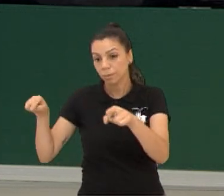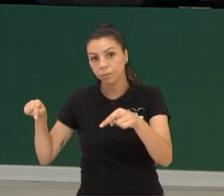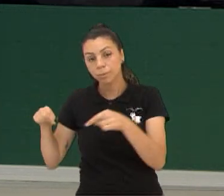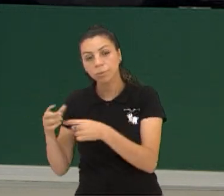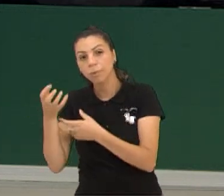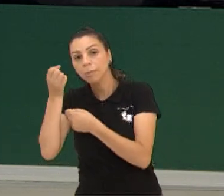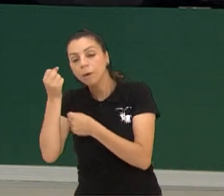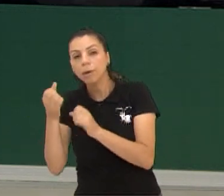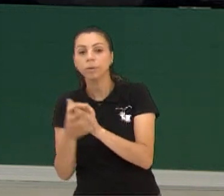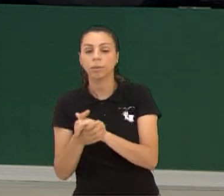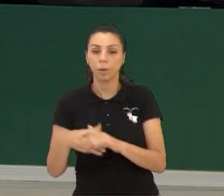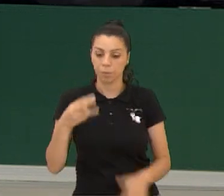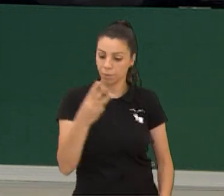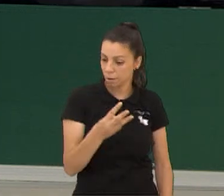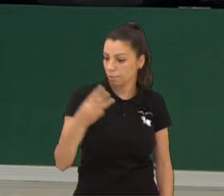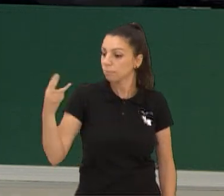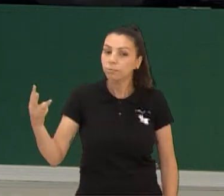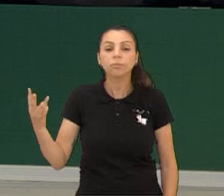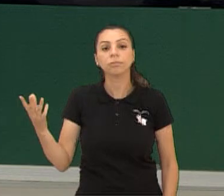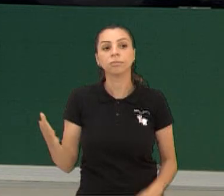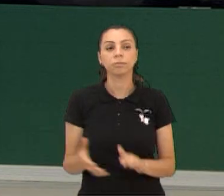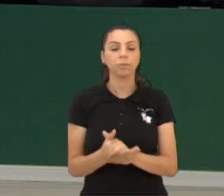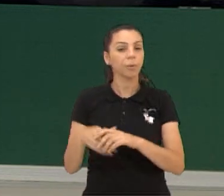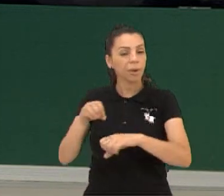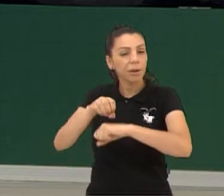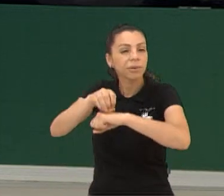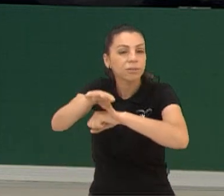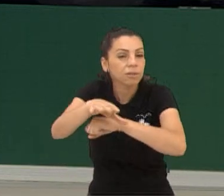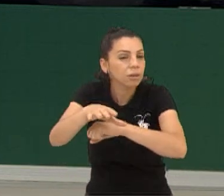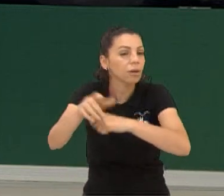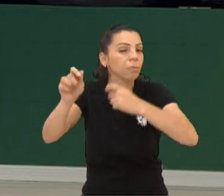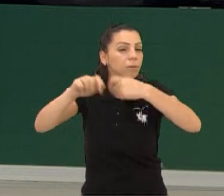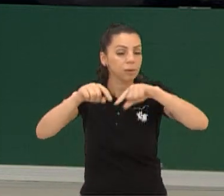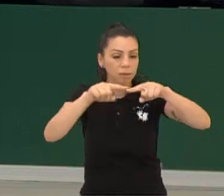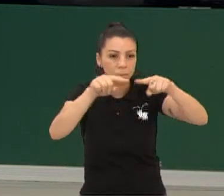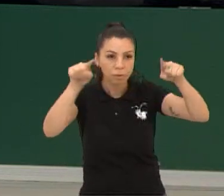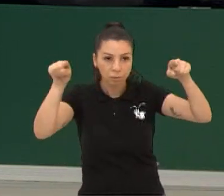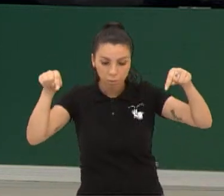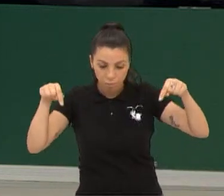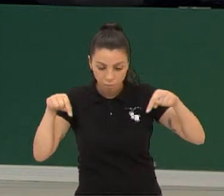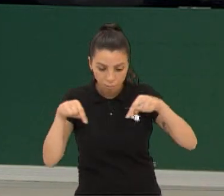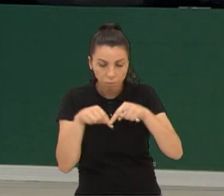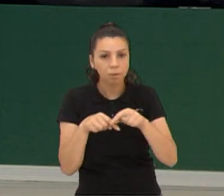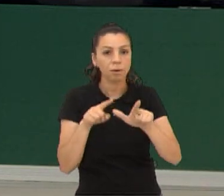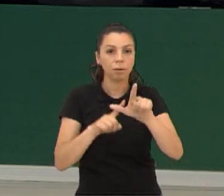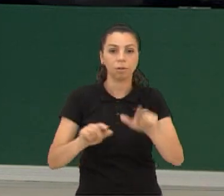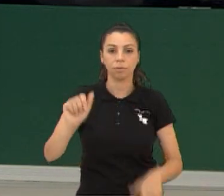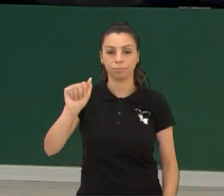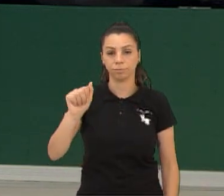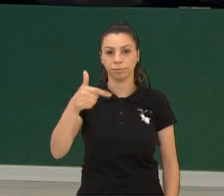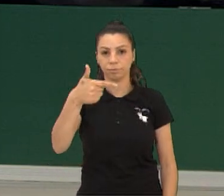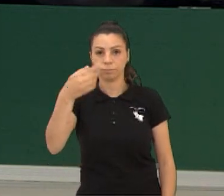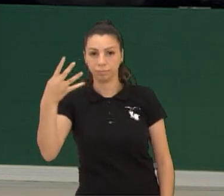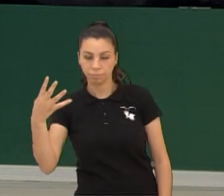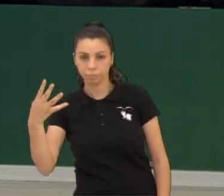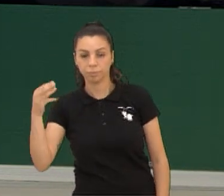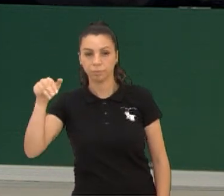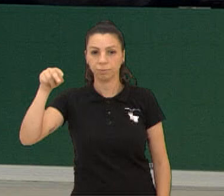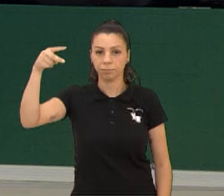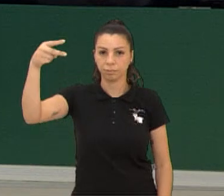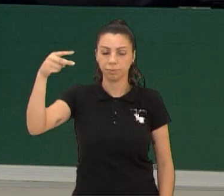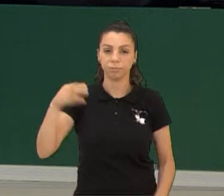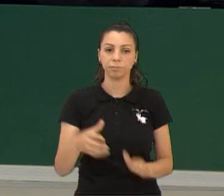3. Dada essas dicas, quantos metros quadrados a gente vai ter de piso? Letra A, 24 metros